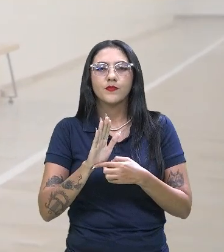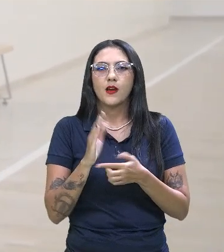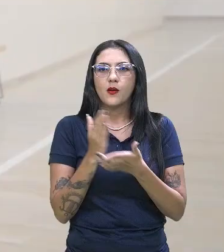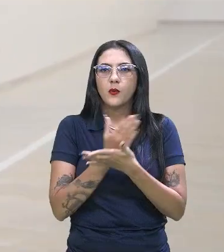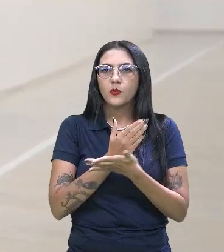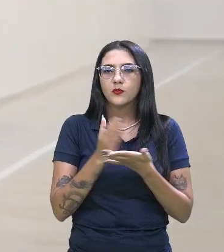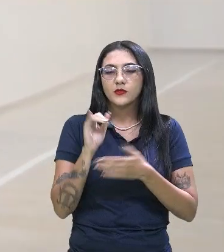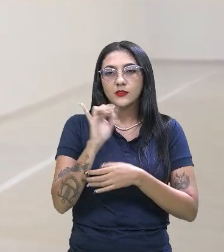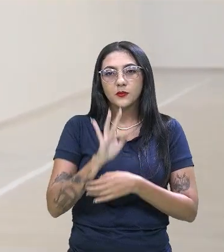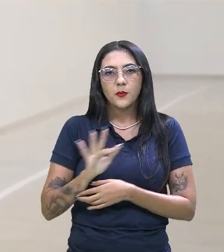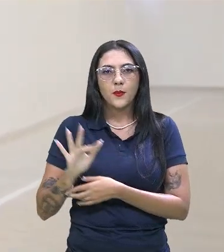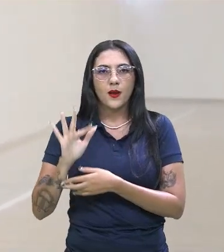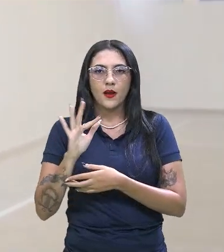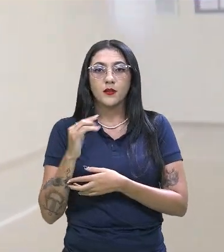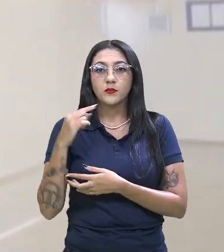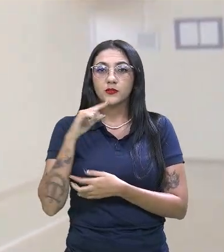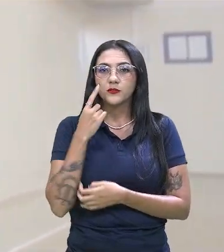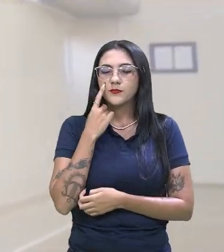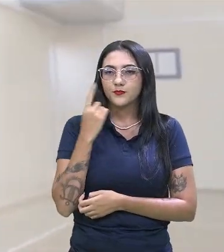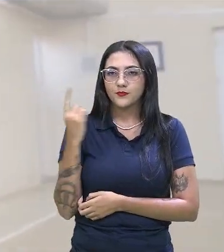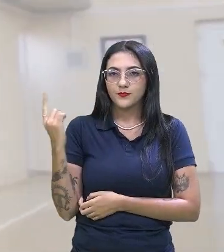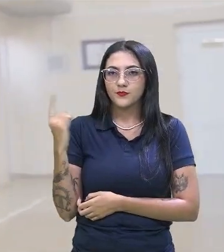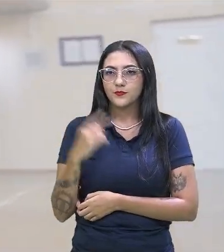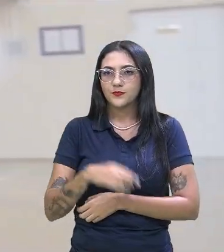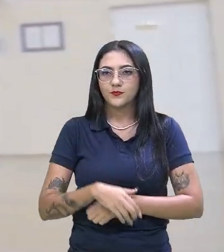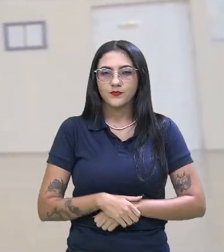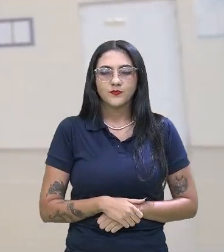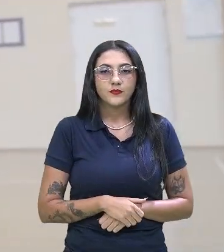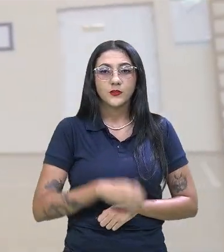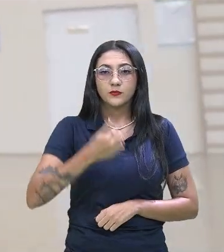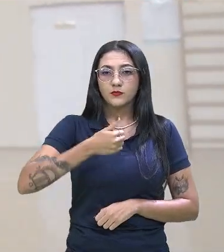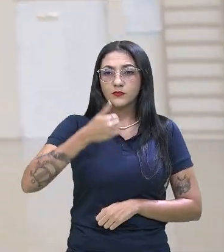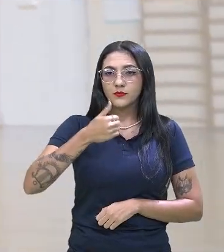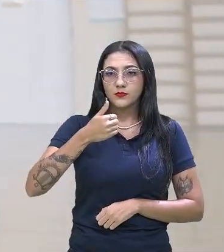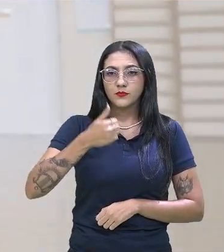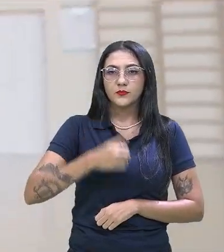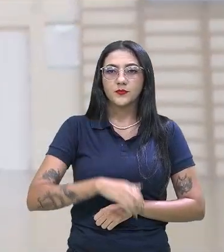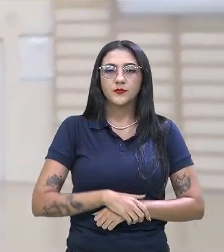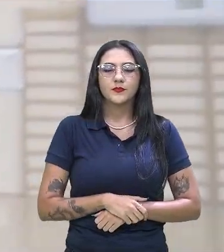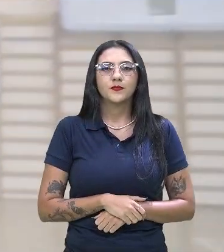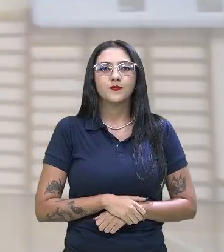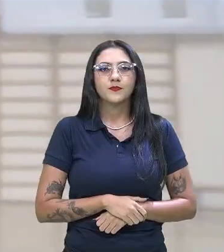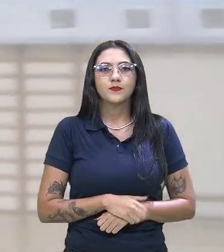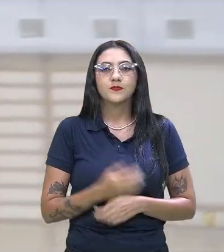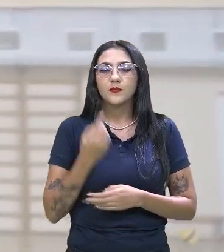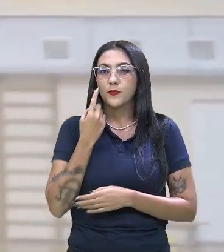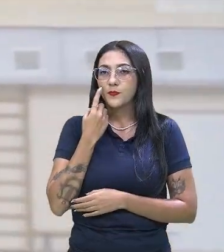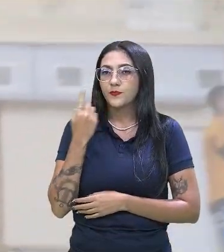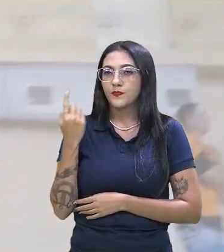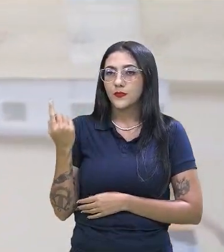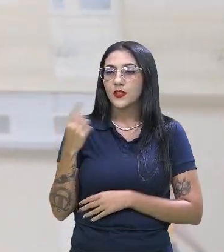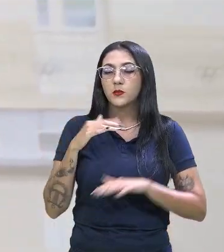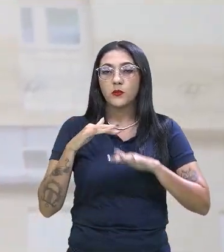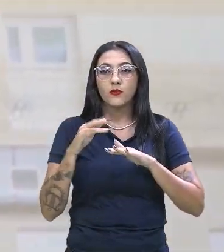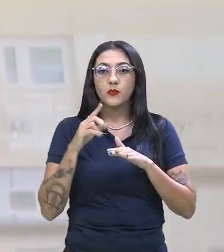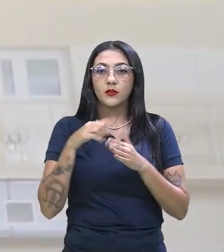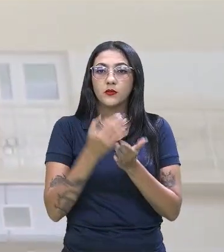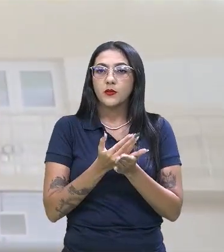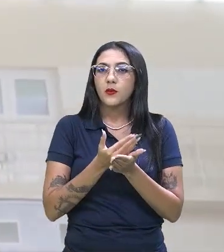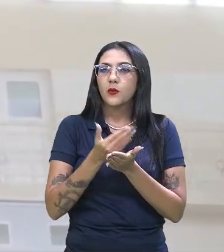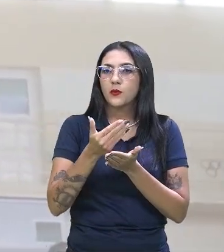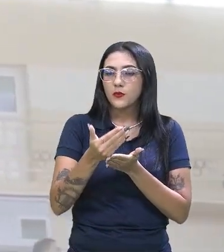acompanhar esses fundamentos, ó, começando com o saque. É um fundamento que dá início à partida e pode ser feito